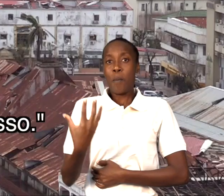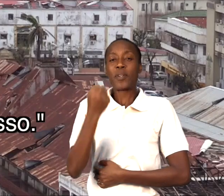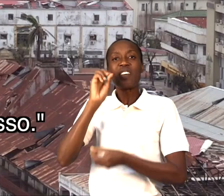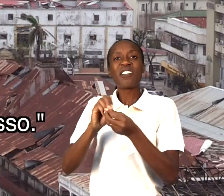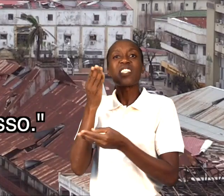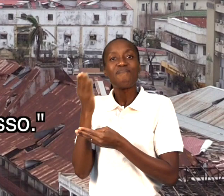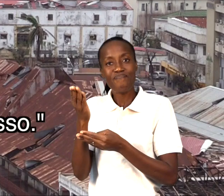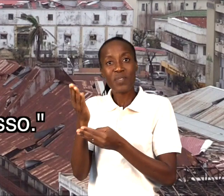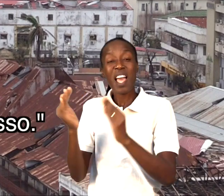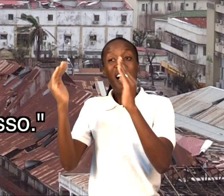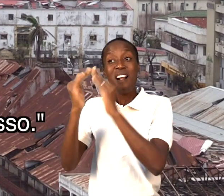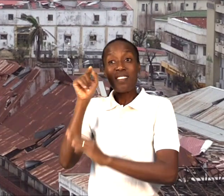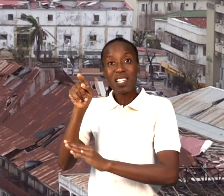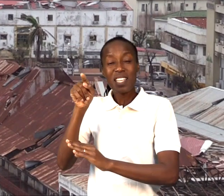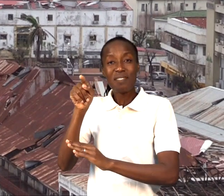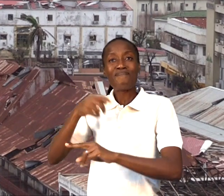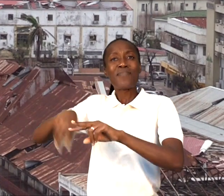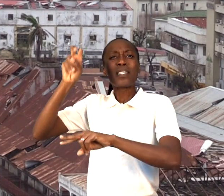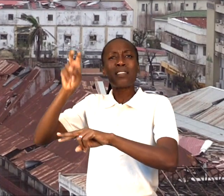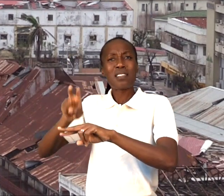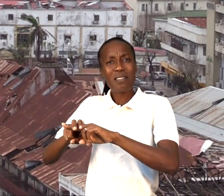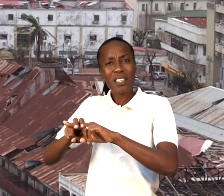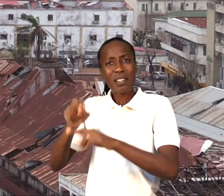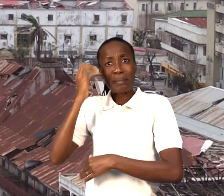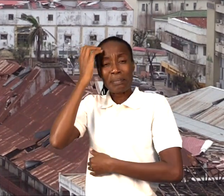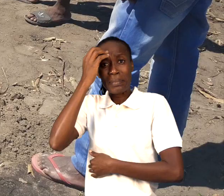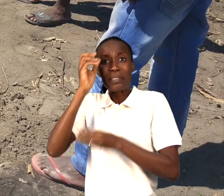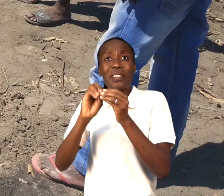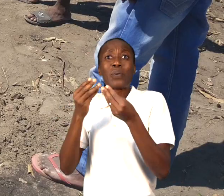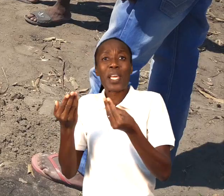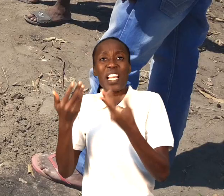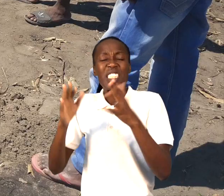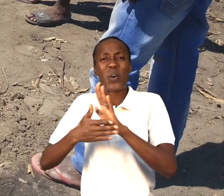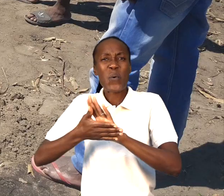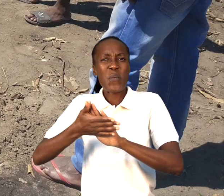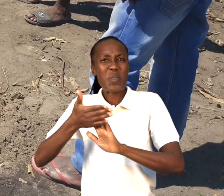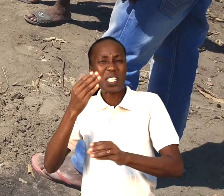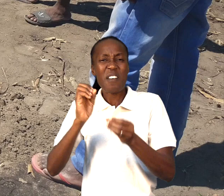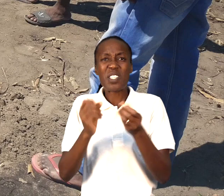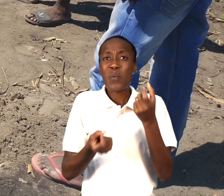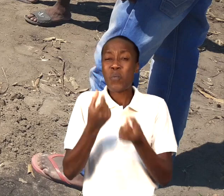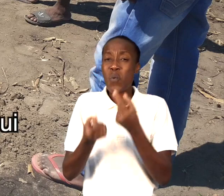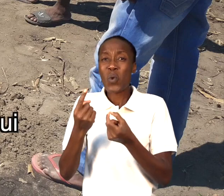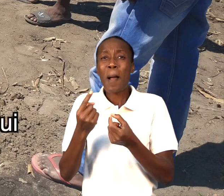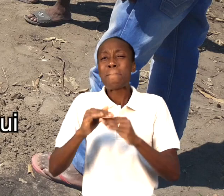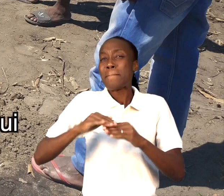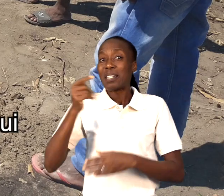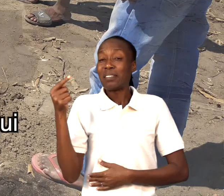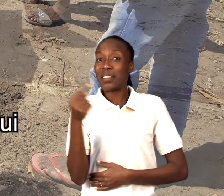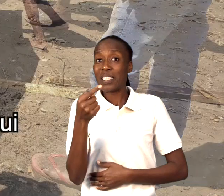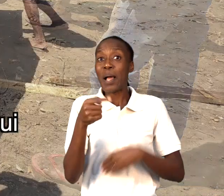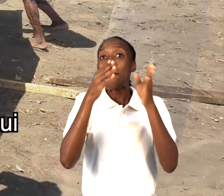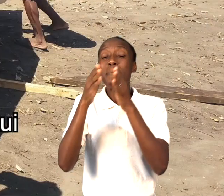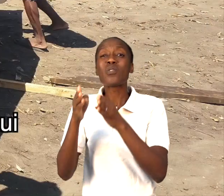durante a sua estadia aqui, faça isso. Fui até a casa dele e lá sentei. Eu disse: o que é que agora eu tenho que fazer? Se tenho mão de